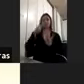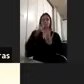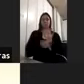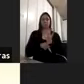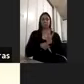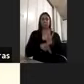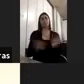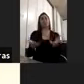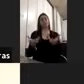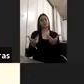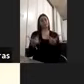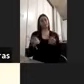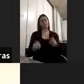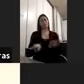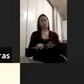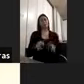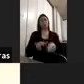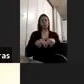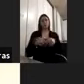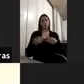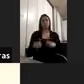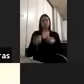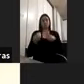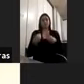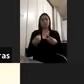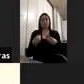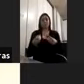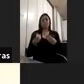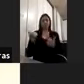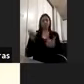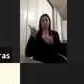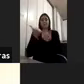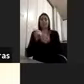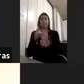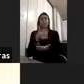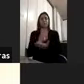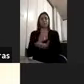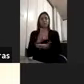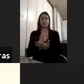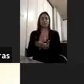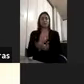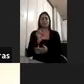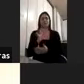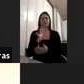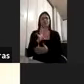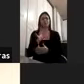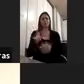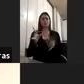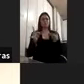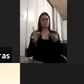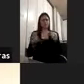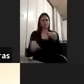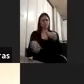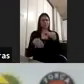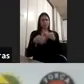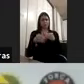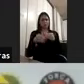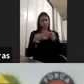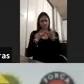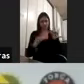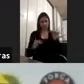sinta apoiado. Obrigado. Eu só queria, para finalizar, porque eu não gosto de falar muito, mas assim... Nem